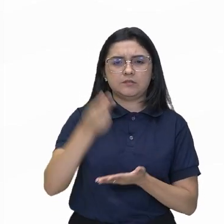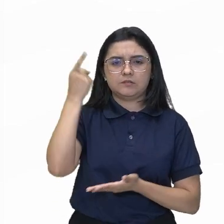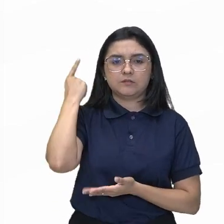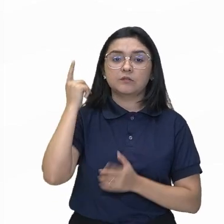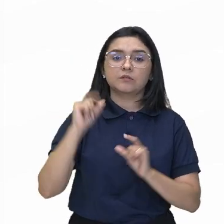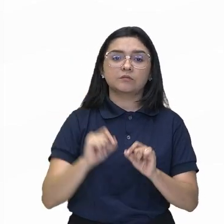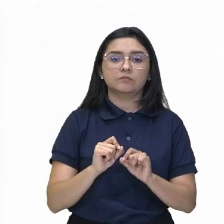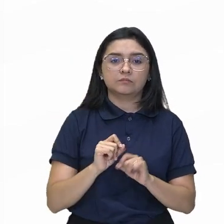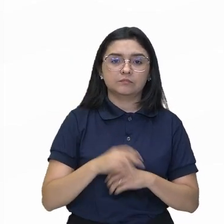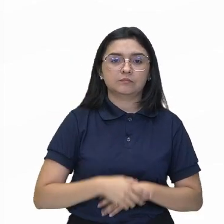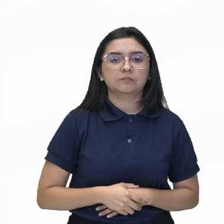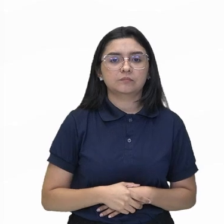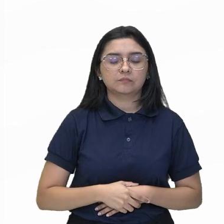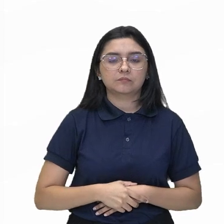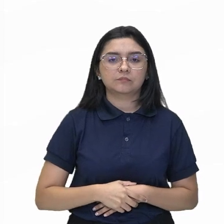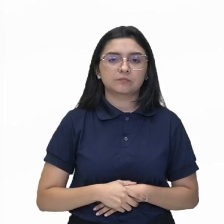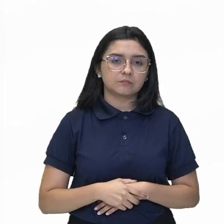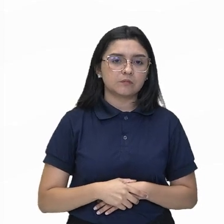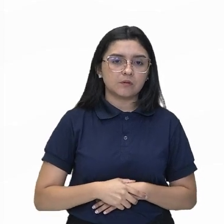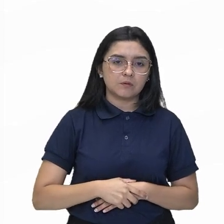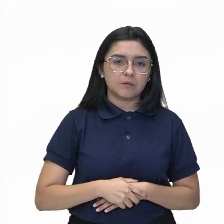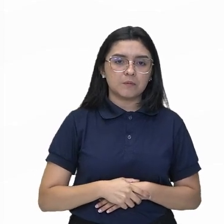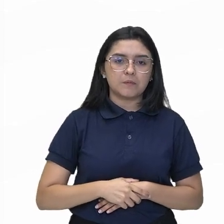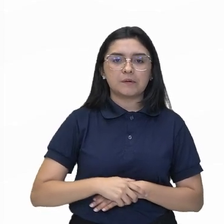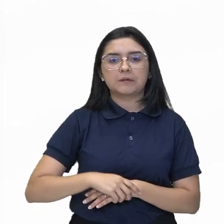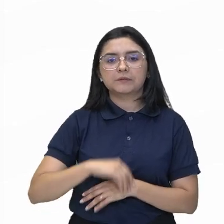o maracatu de baque virado é de